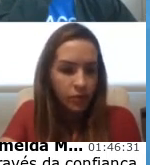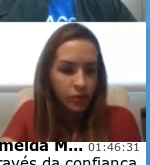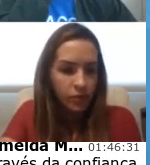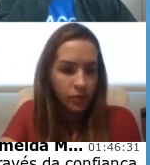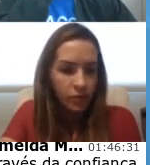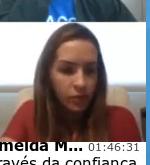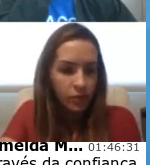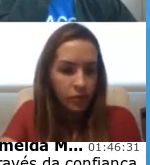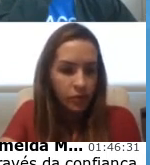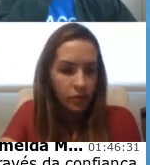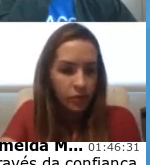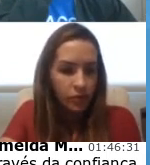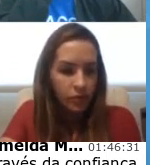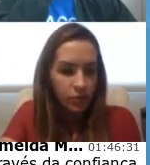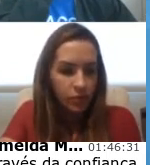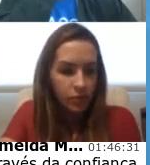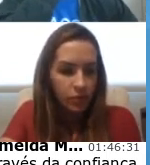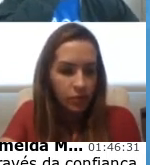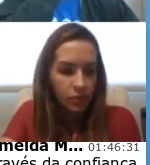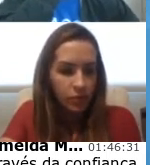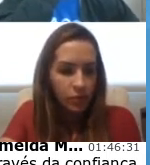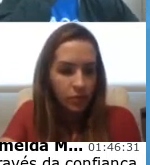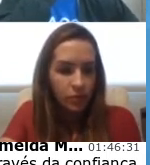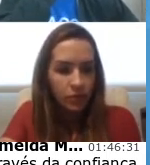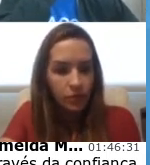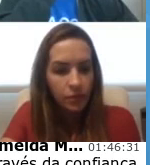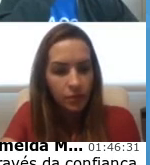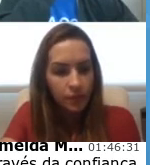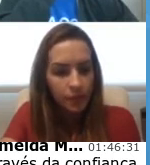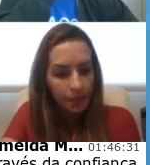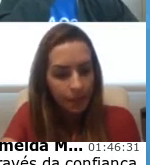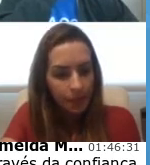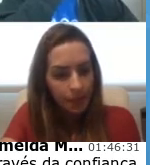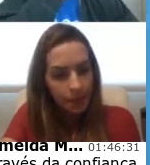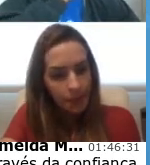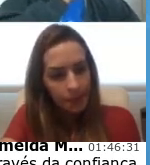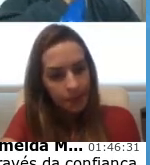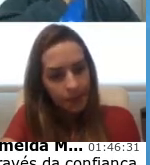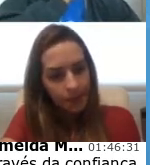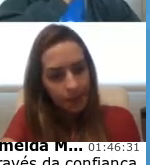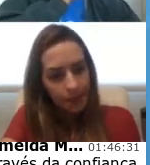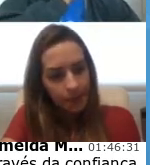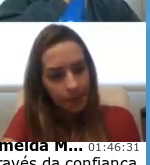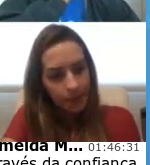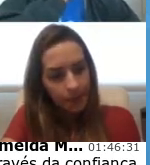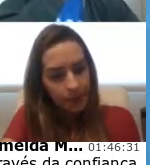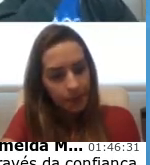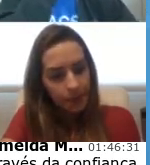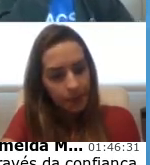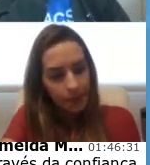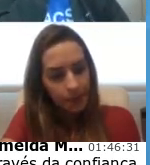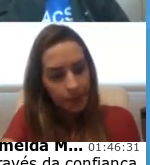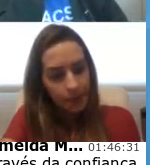novos exames bacilos onde tiver teste rápido teste rápido cultura teste de sensibilidade e ver se é